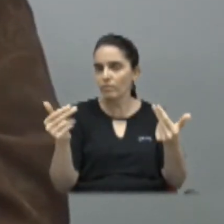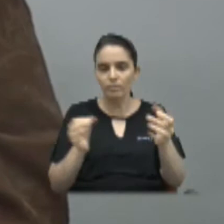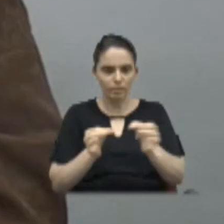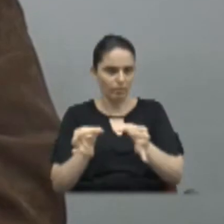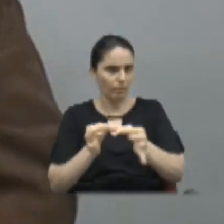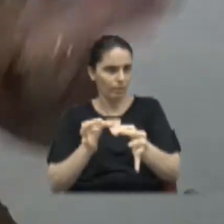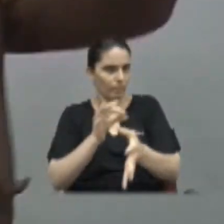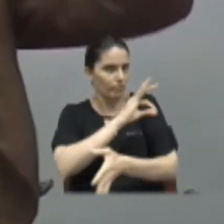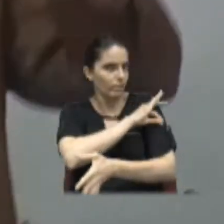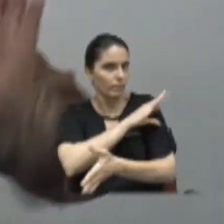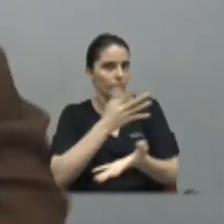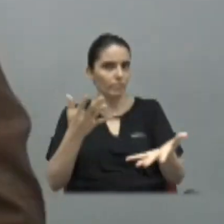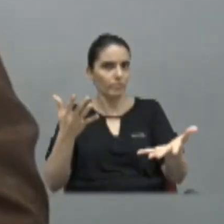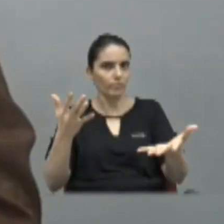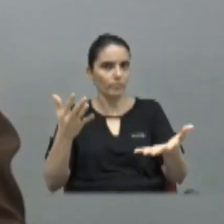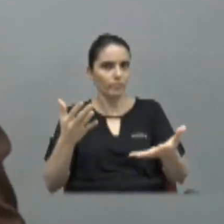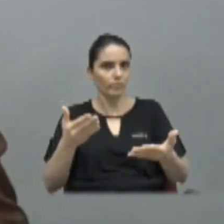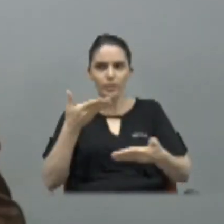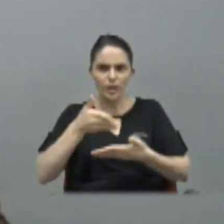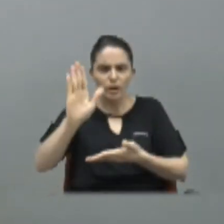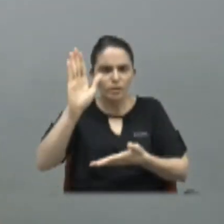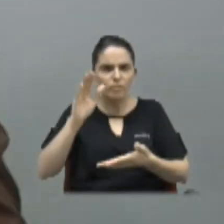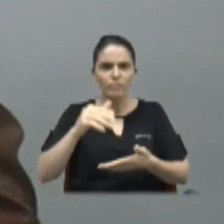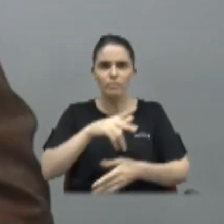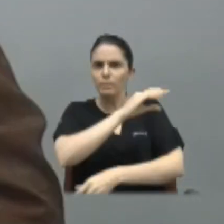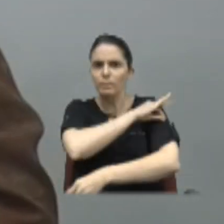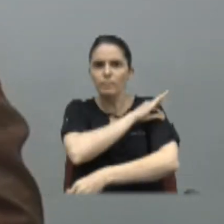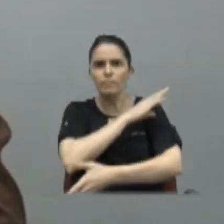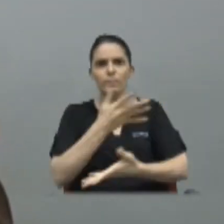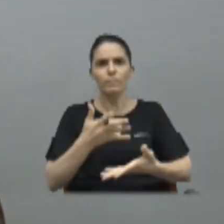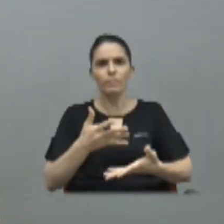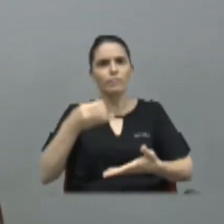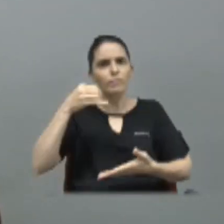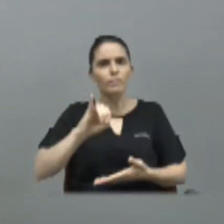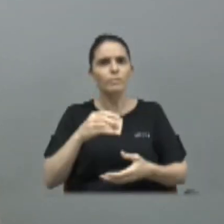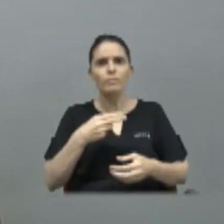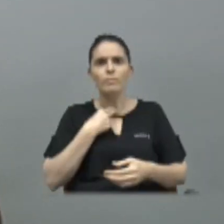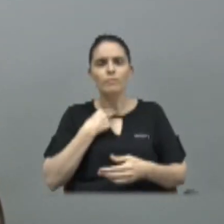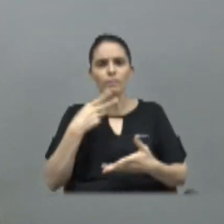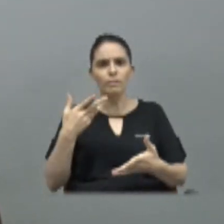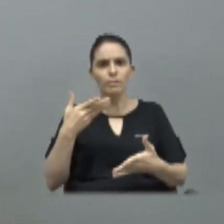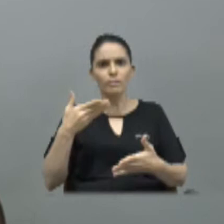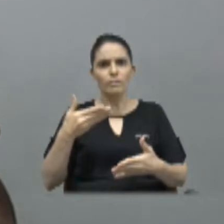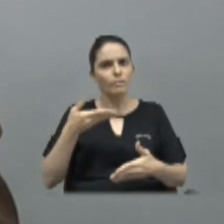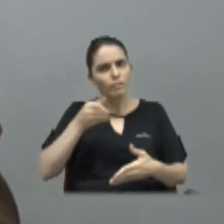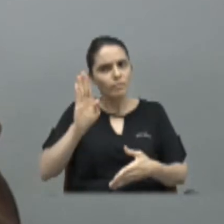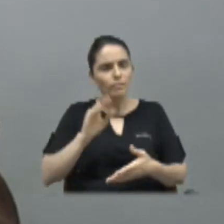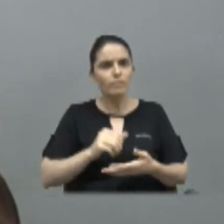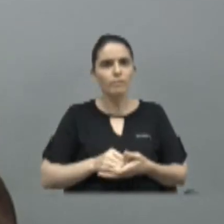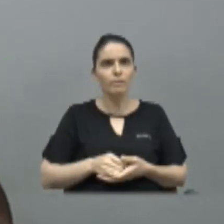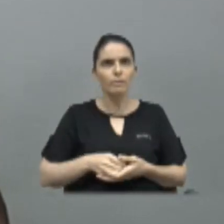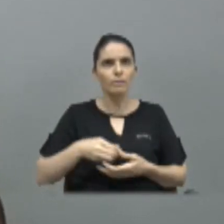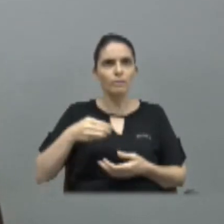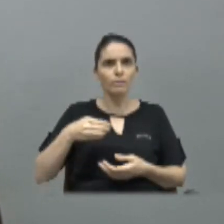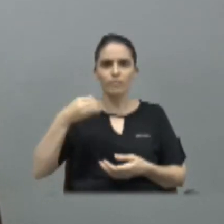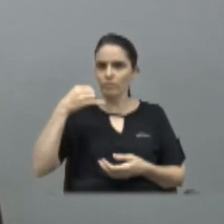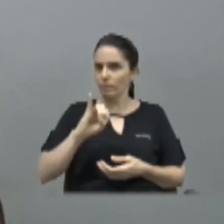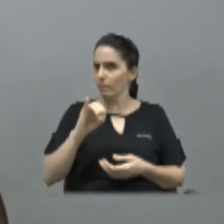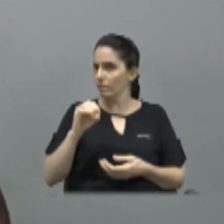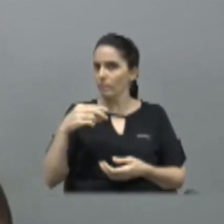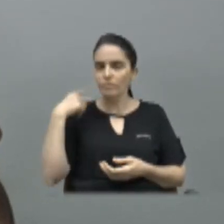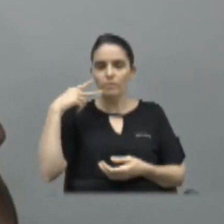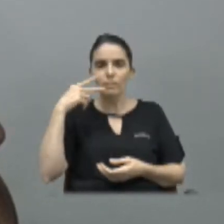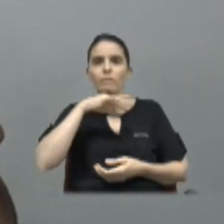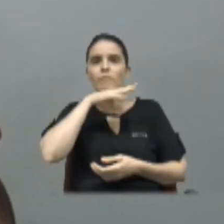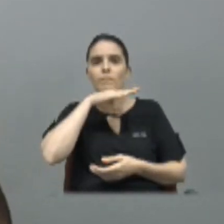ser prefeito? Então não vai ser prefeito. Se eu não estou boa para isso, eu não vou. Se eu não sou boa vereadora, eu fico em casa.